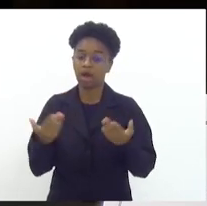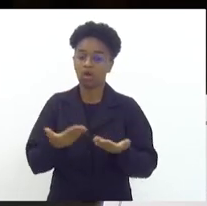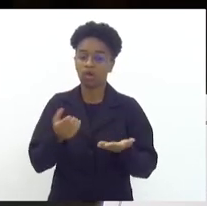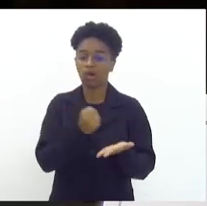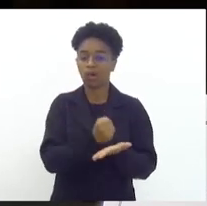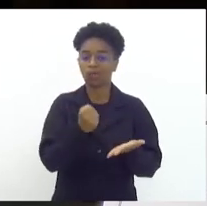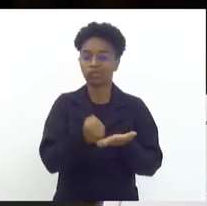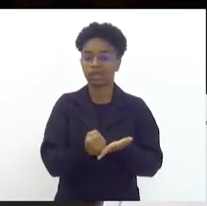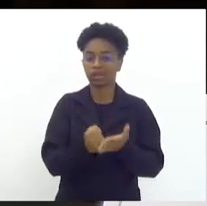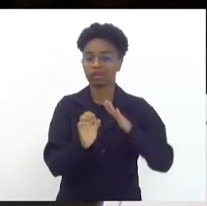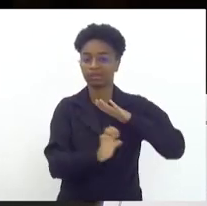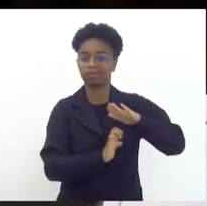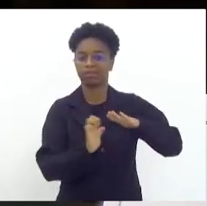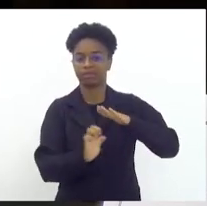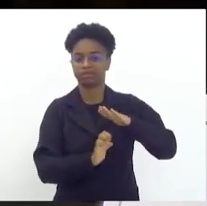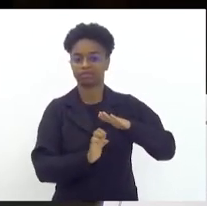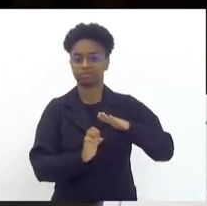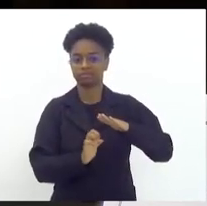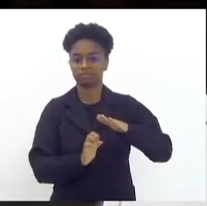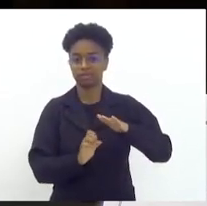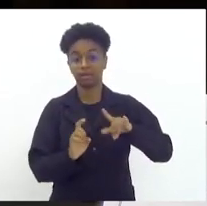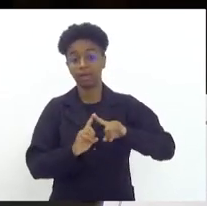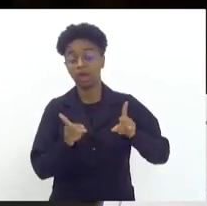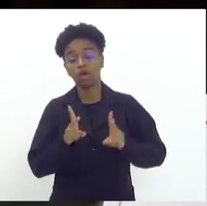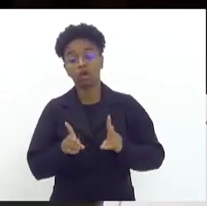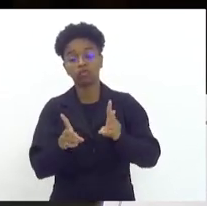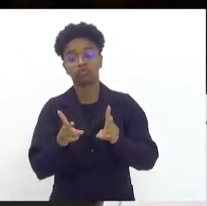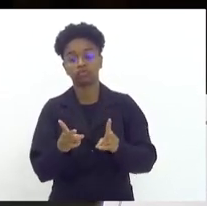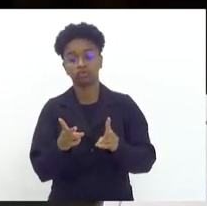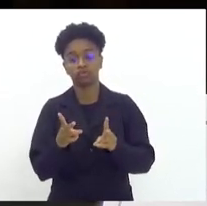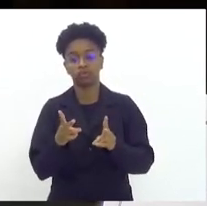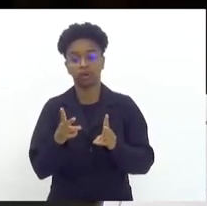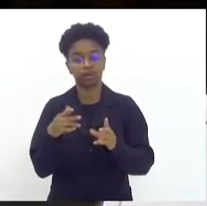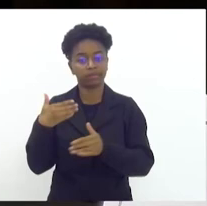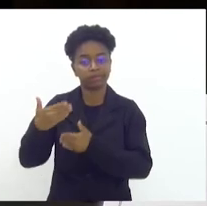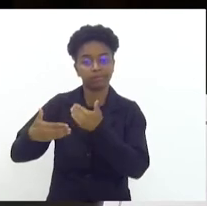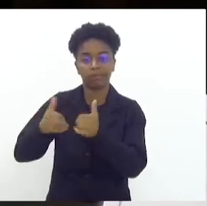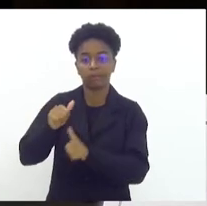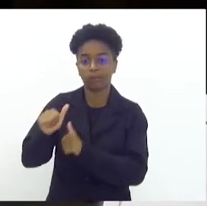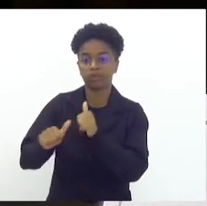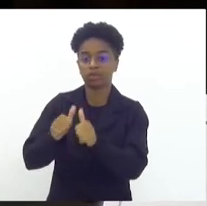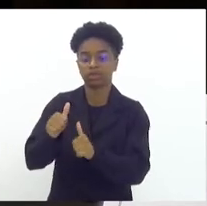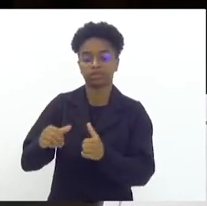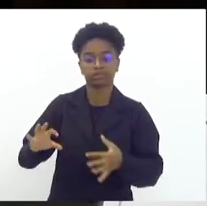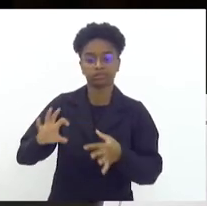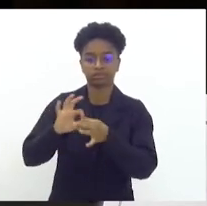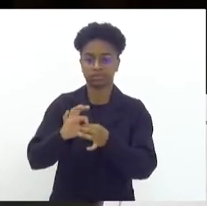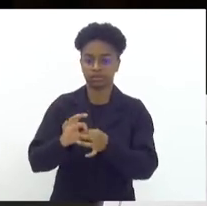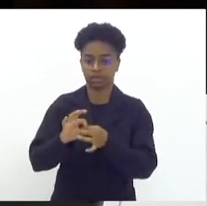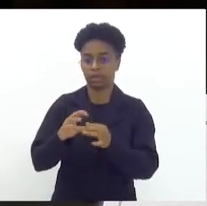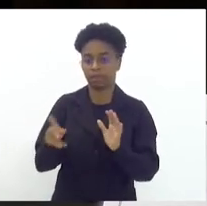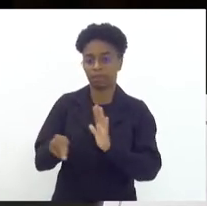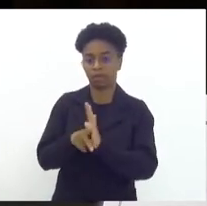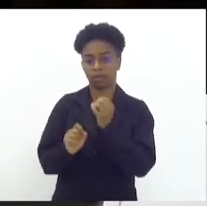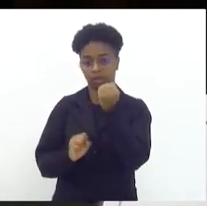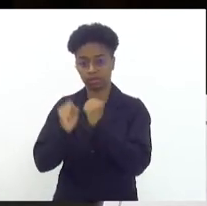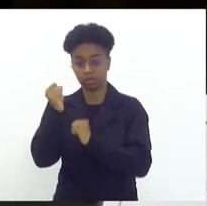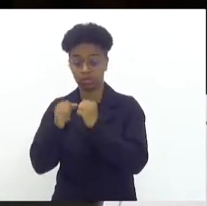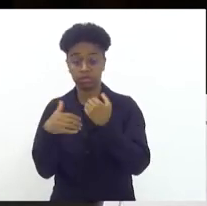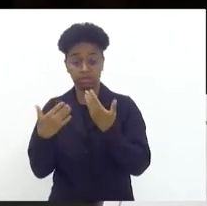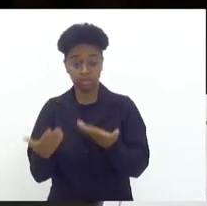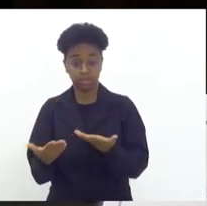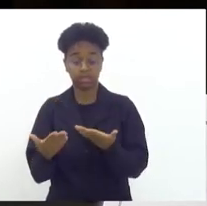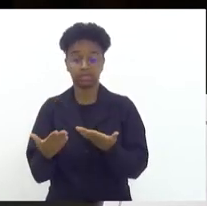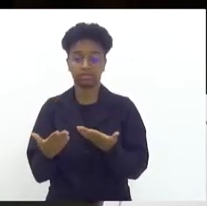escritório de advocacia mas o dinamismo continua vindo dela a Inovação privada continua vindo fundamentalmente da indústria então a indústria